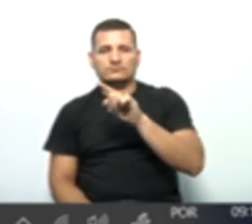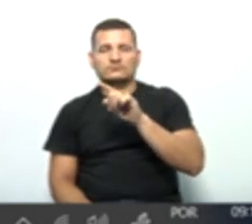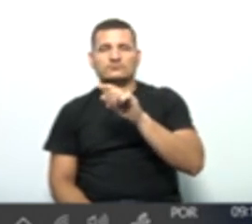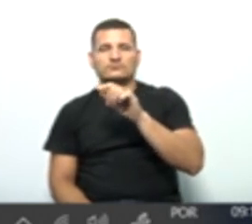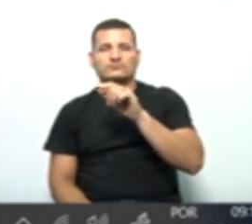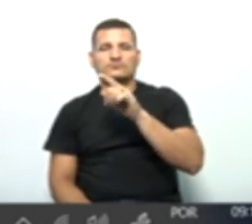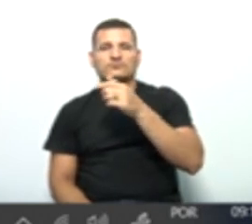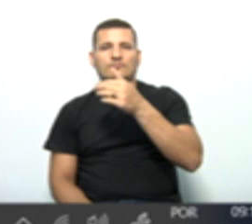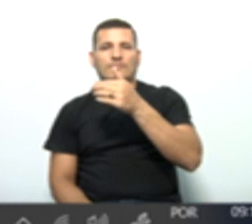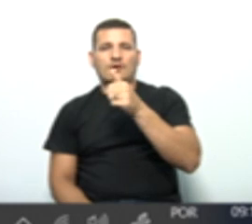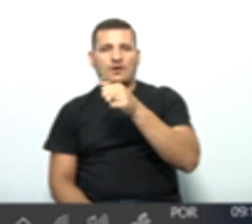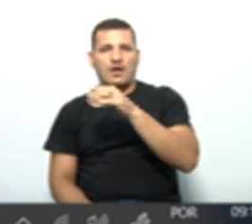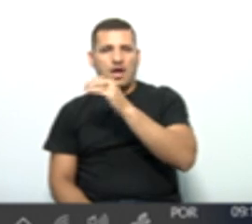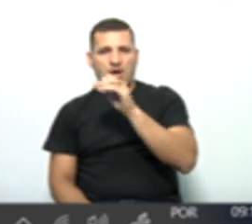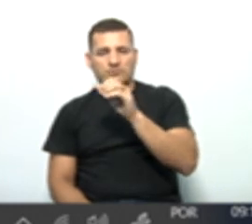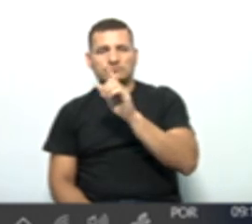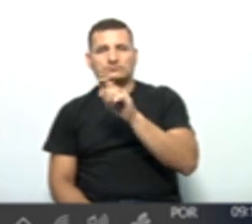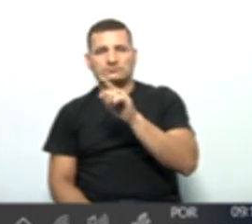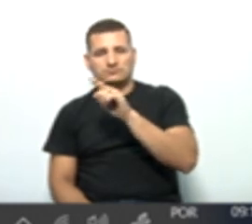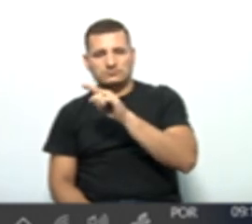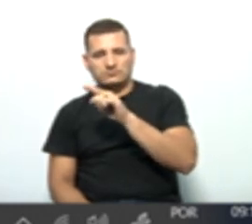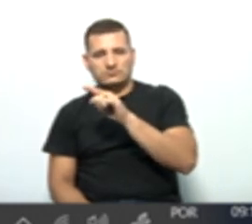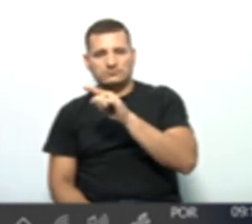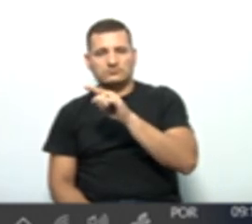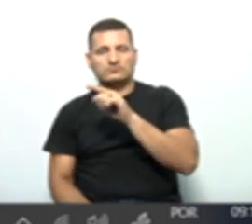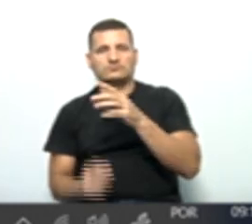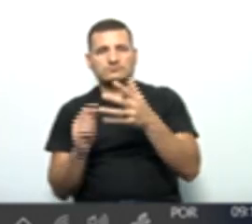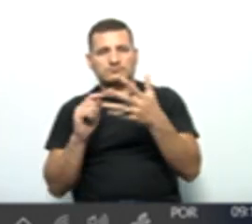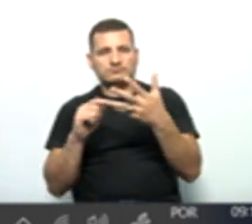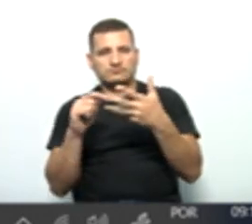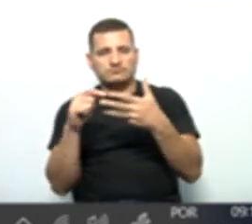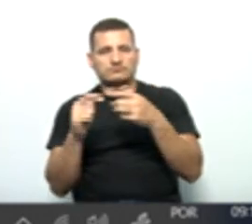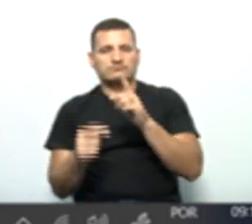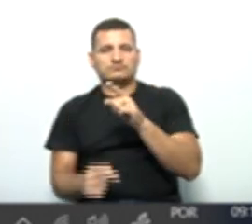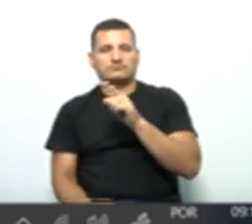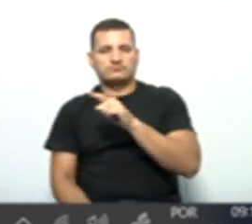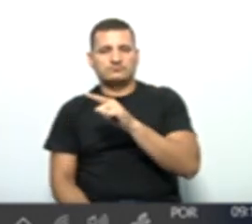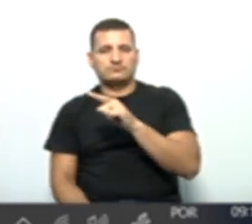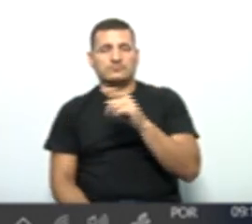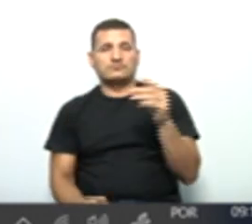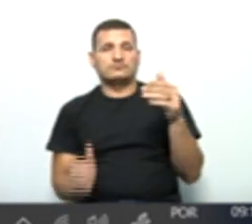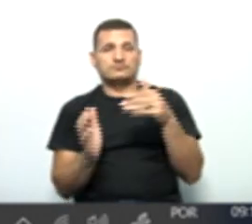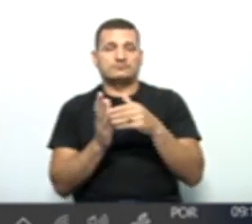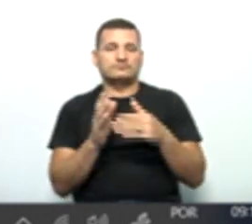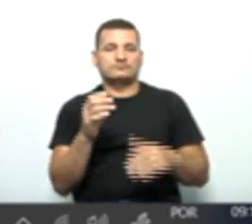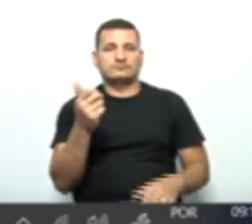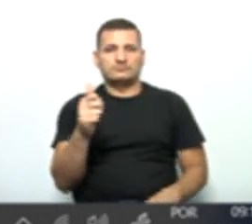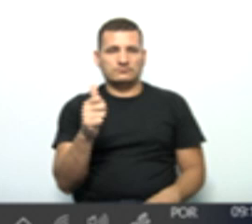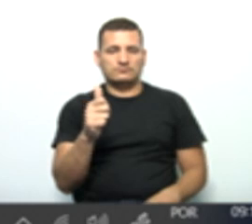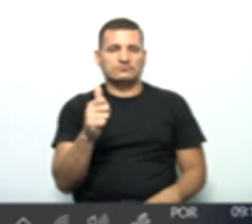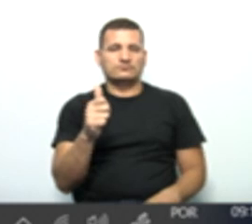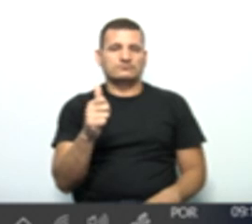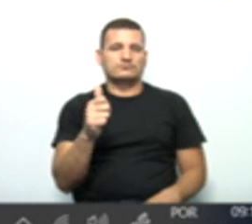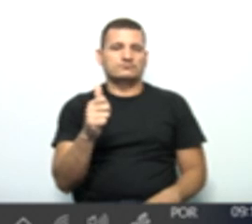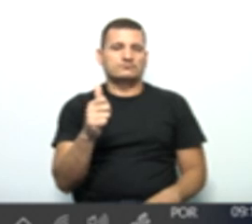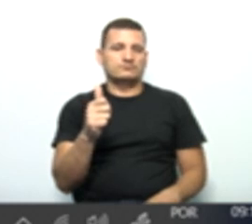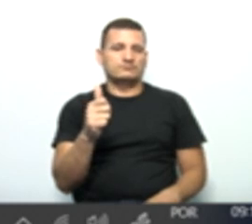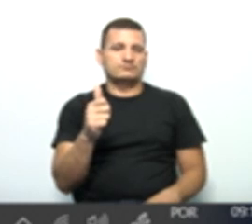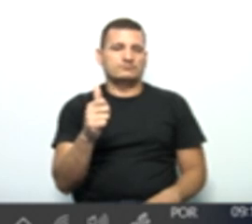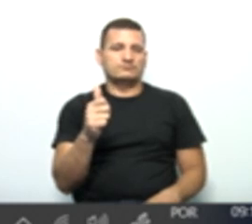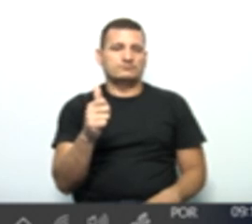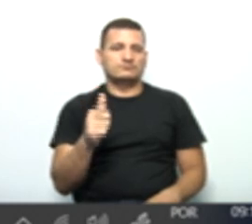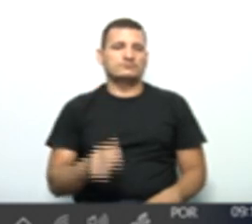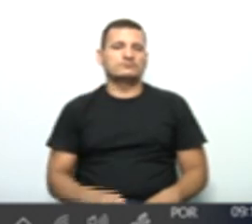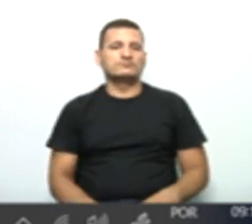8, 9. Aí ele conta aqui o espaço, né? 10. Aí 11. Ele conta até essa posição e mostra a próxima. Ele vai mostrar a